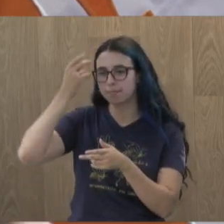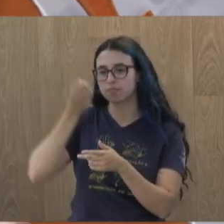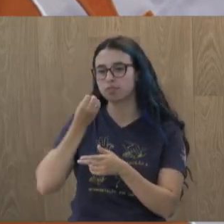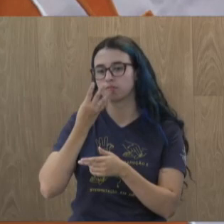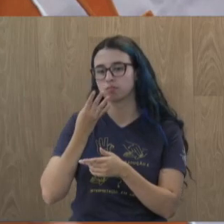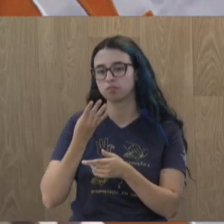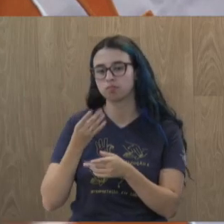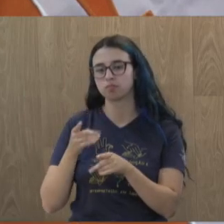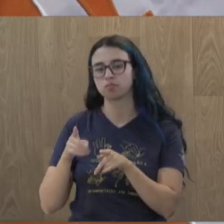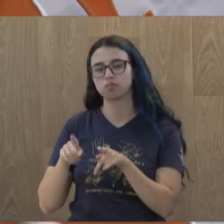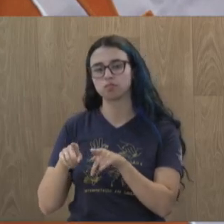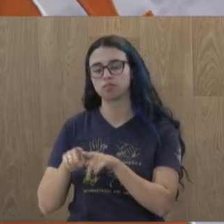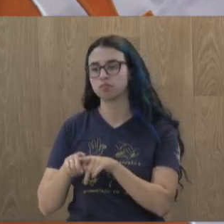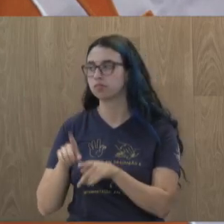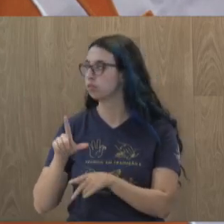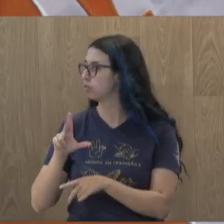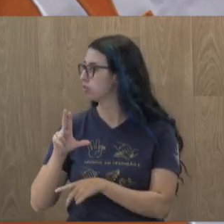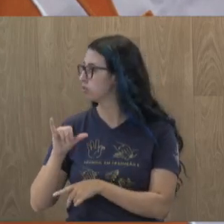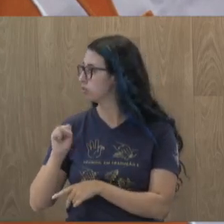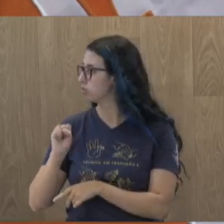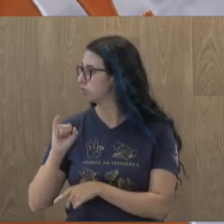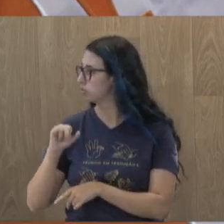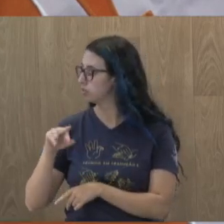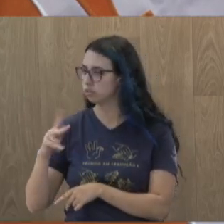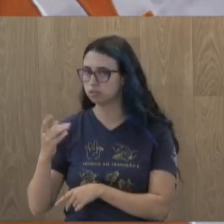O Luizinho é um grande amigo.